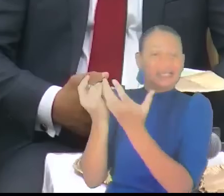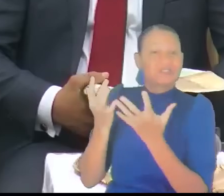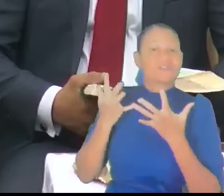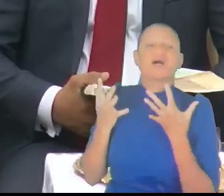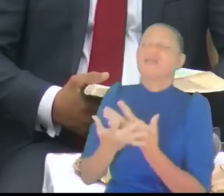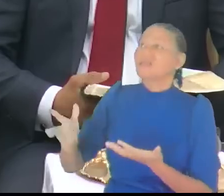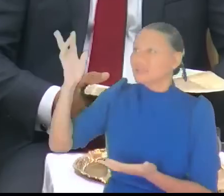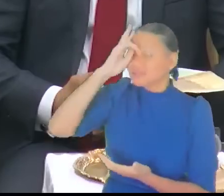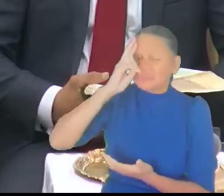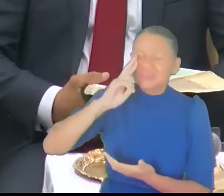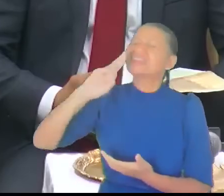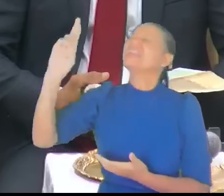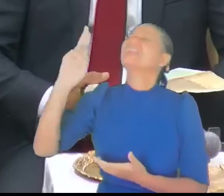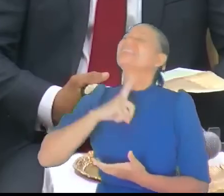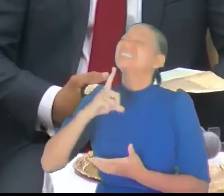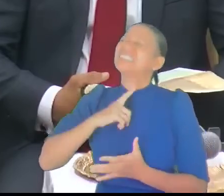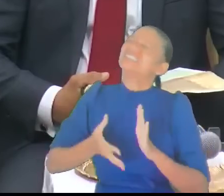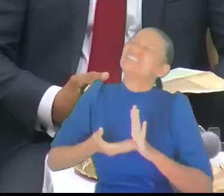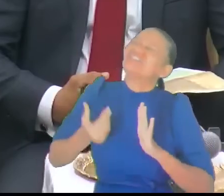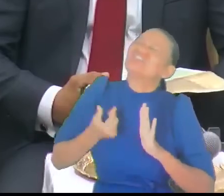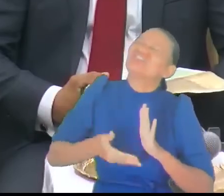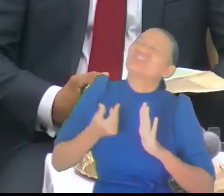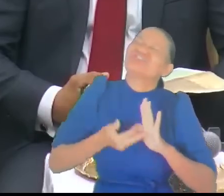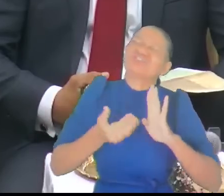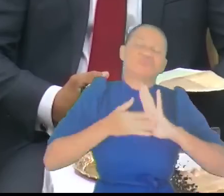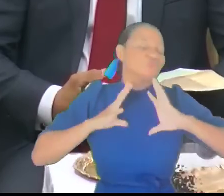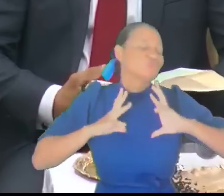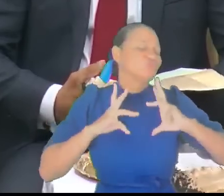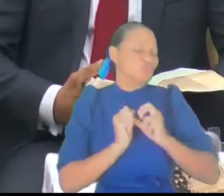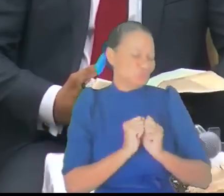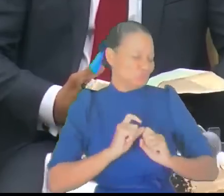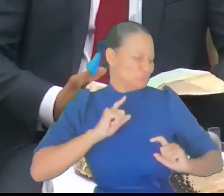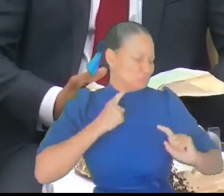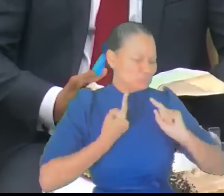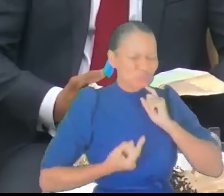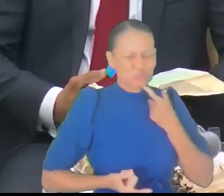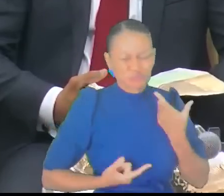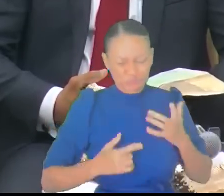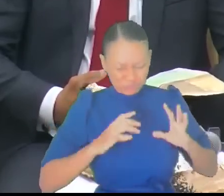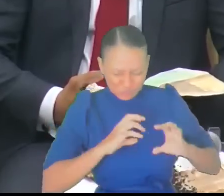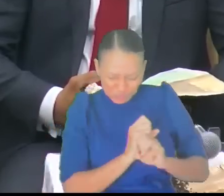diga na sua alma, tira de mim tudo que é de treva, Jesus.